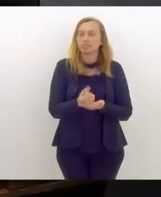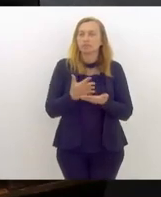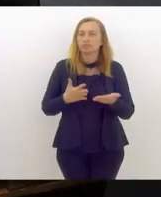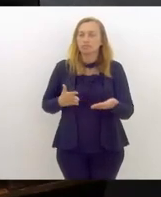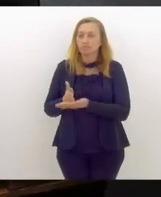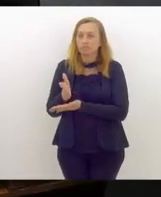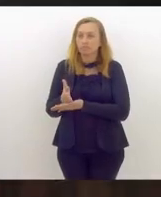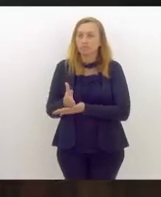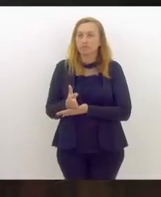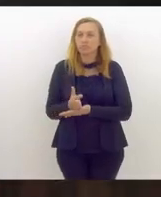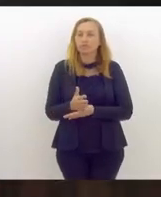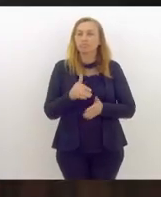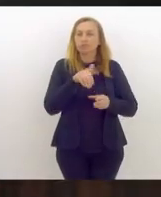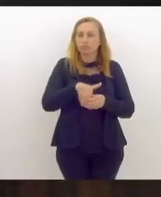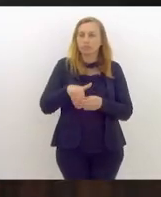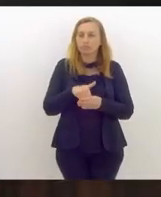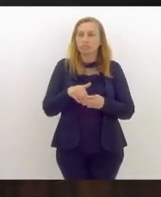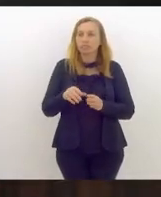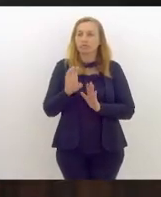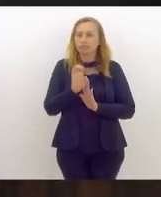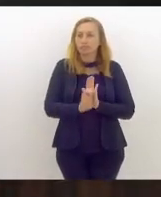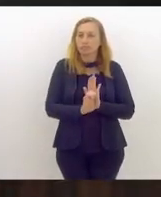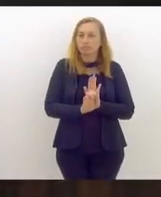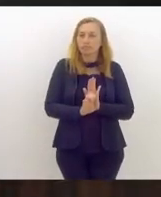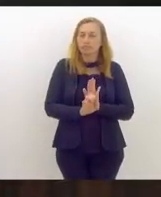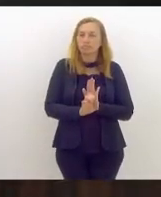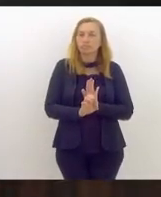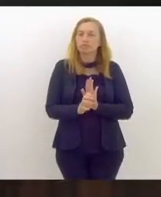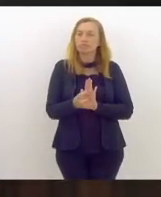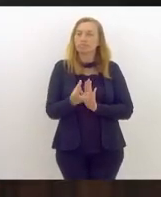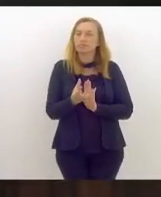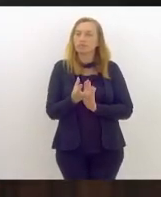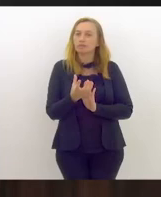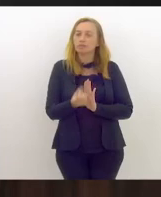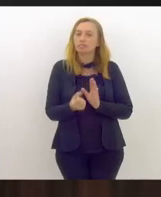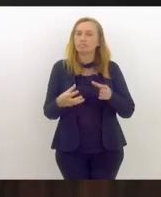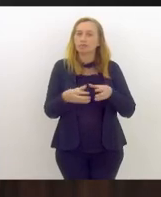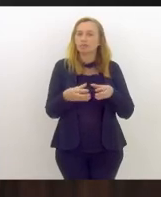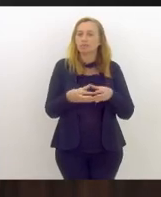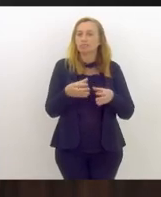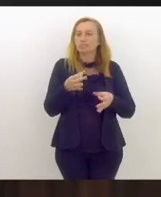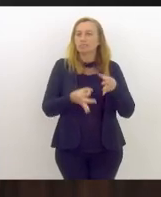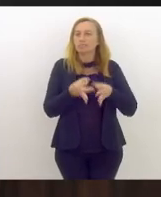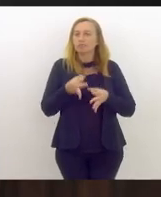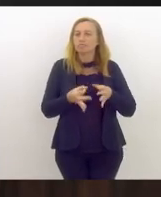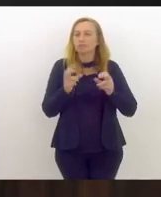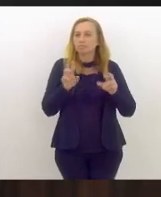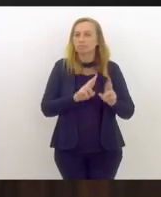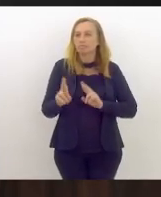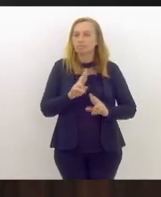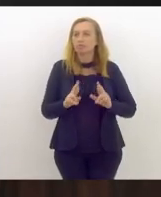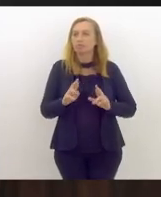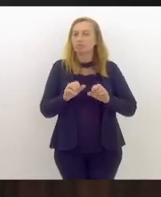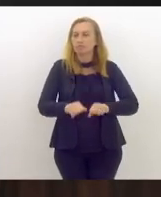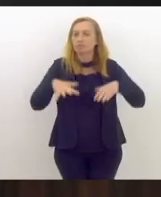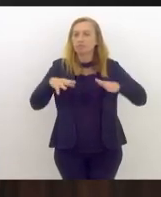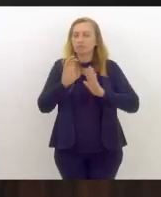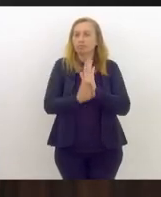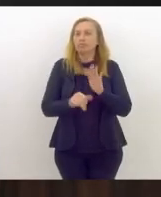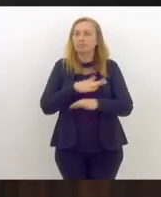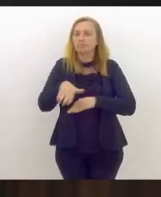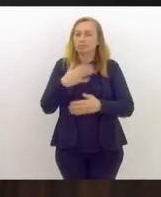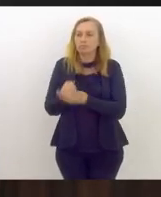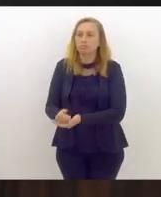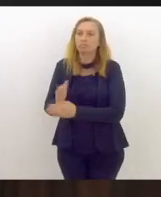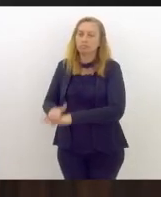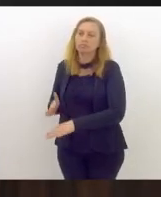aprovados. Em votação as emendas com pareceres favorável da Comissão de Constituição e Justiça em relação às emendas de plenário. Senhores que aprovam, permaneçam como